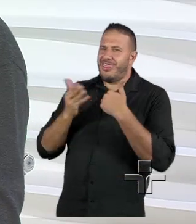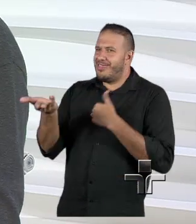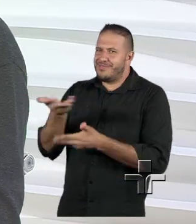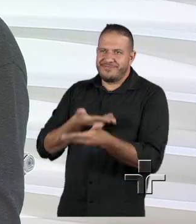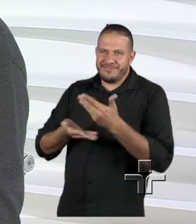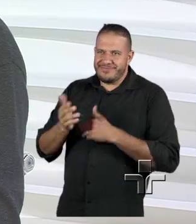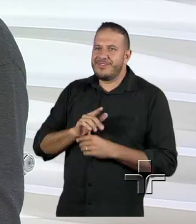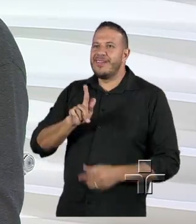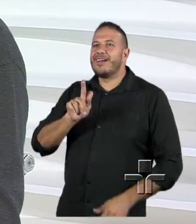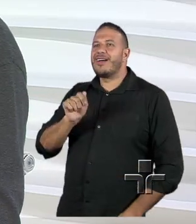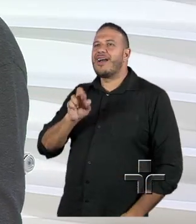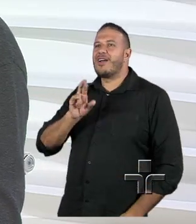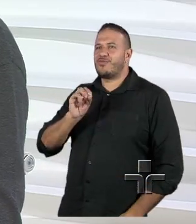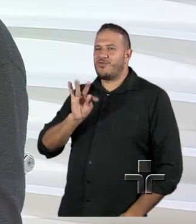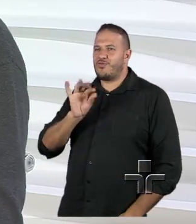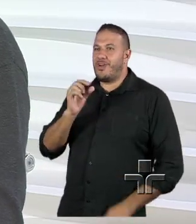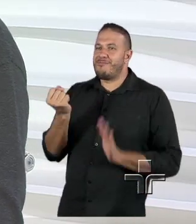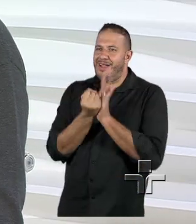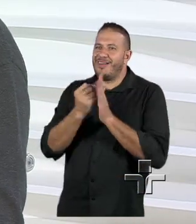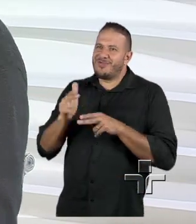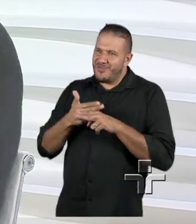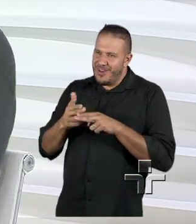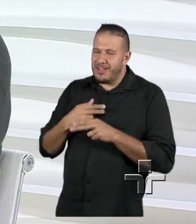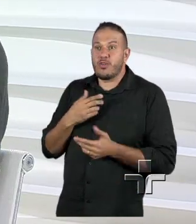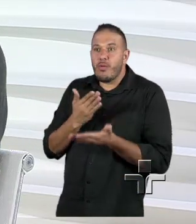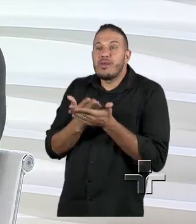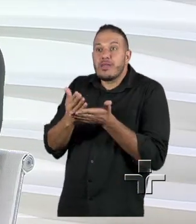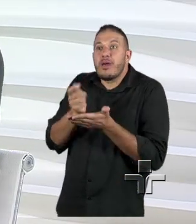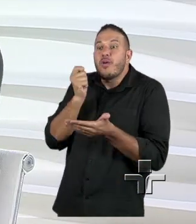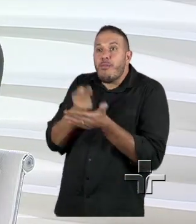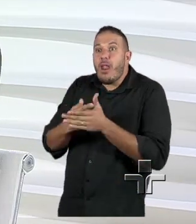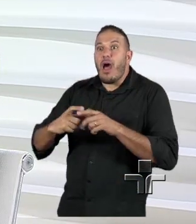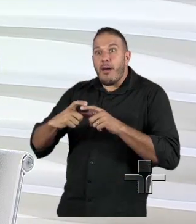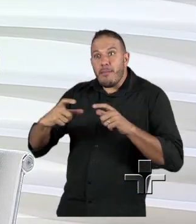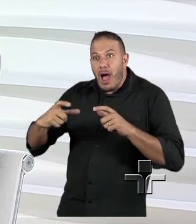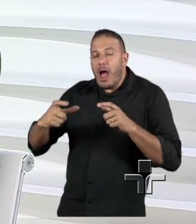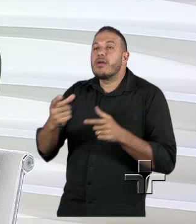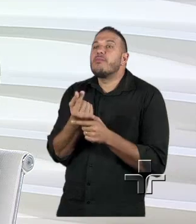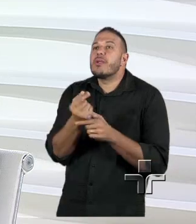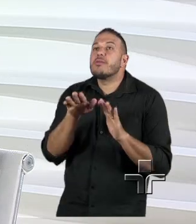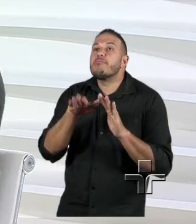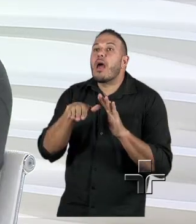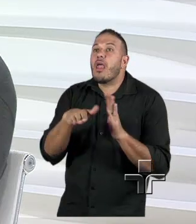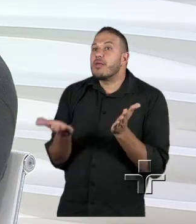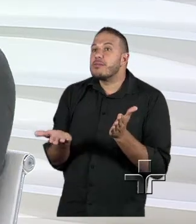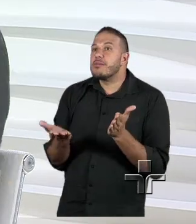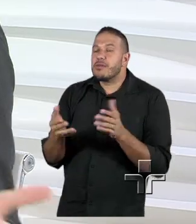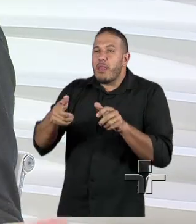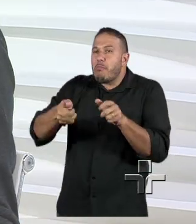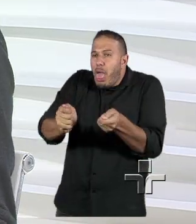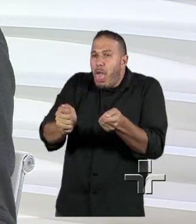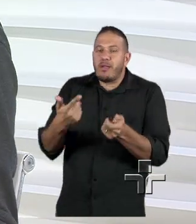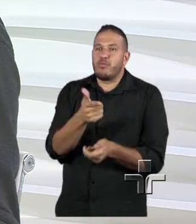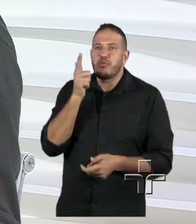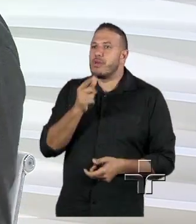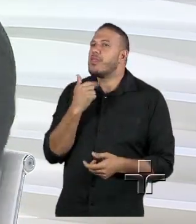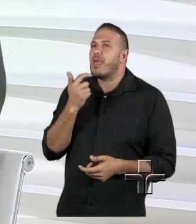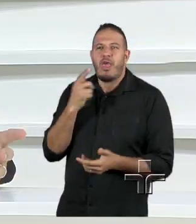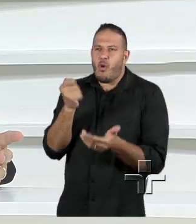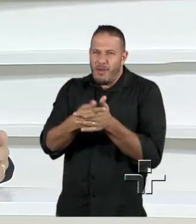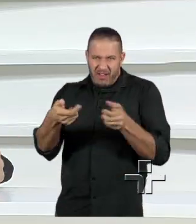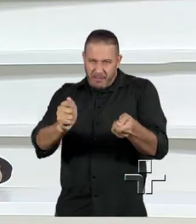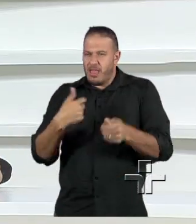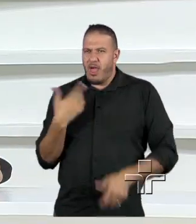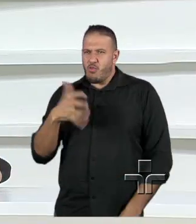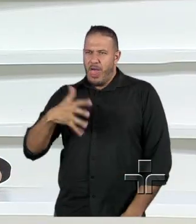tal. E aí eu comecei então a comprar essas barras pelo preço de custo, para ele repor, porque ele não ia vender. Então,